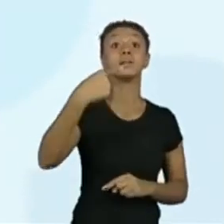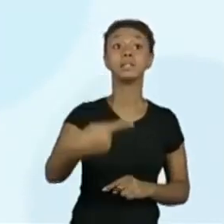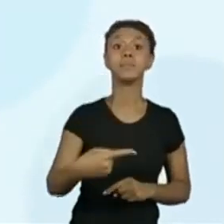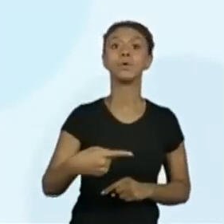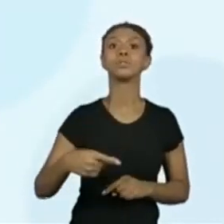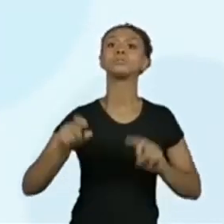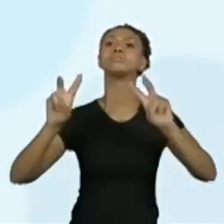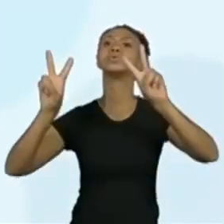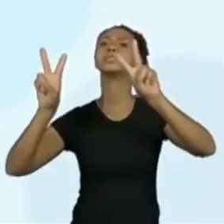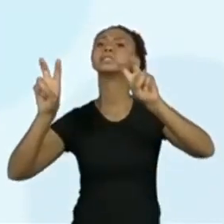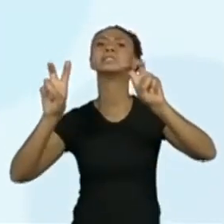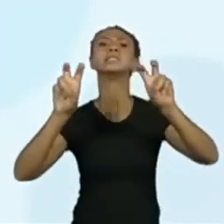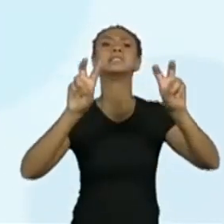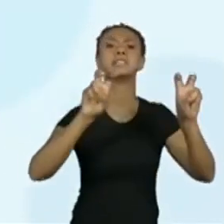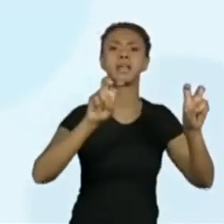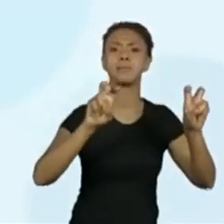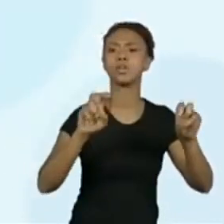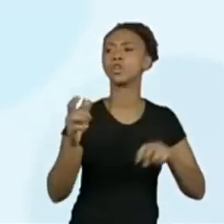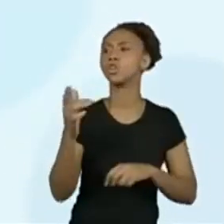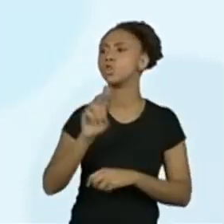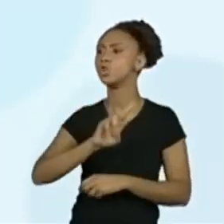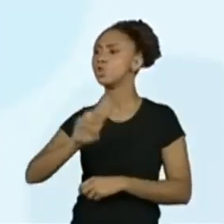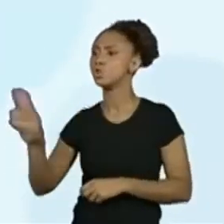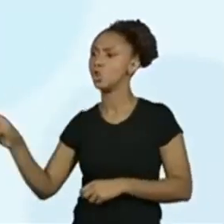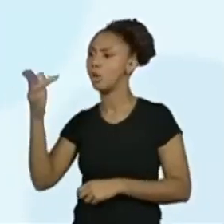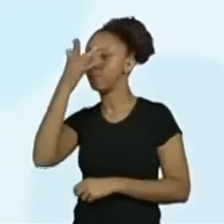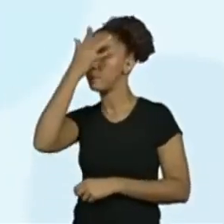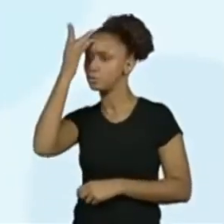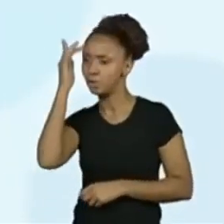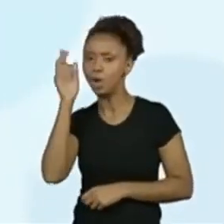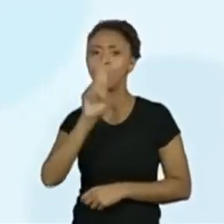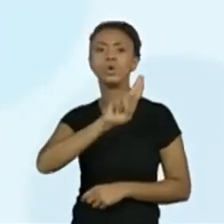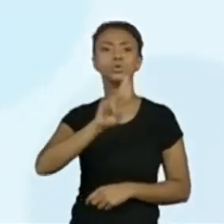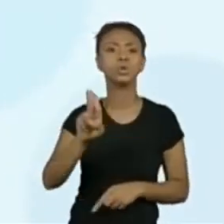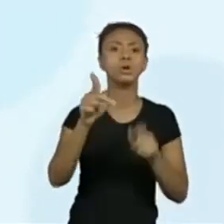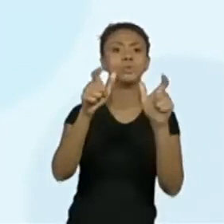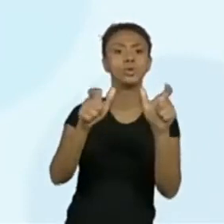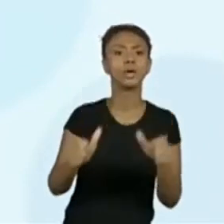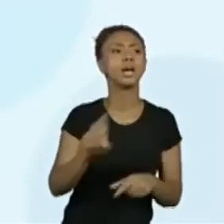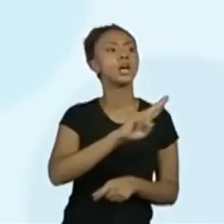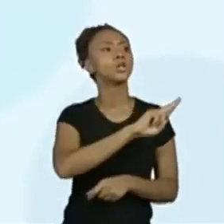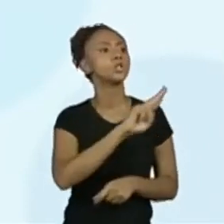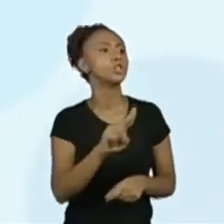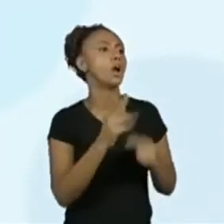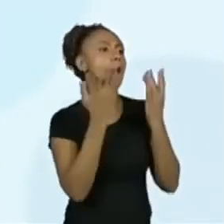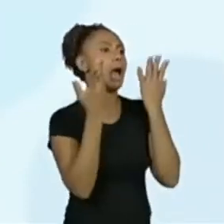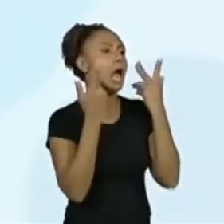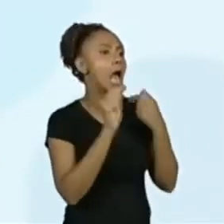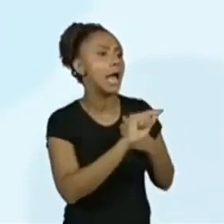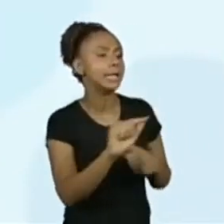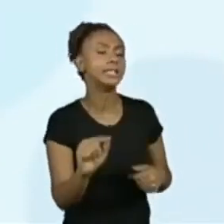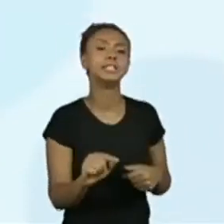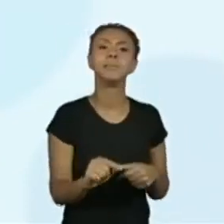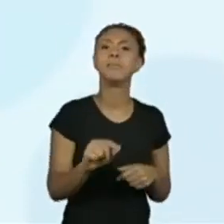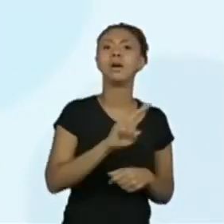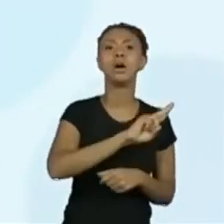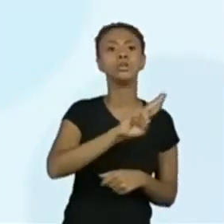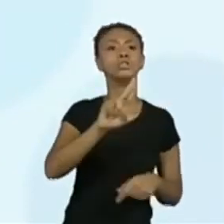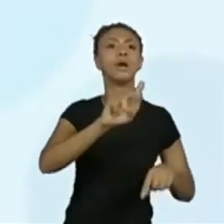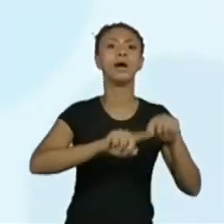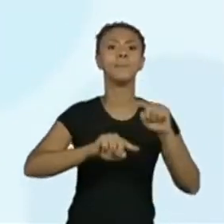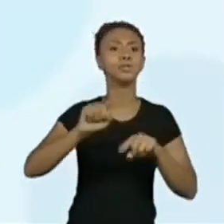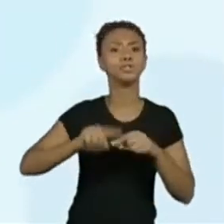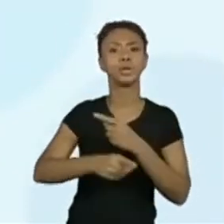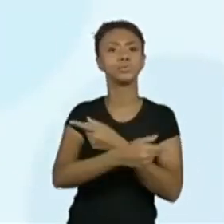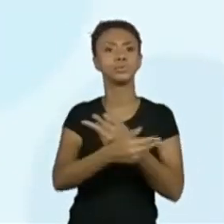vai ter nome de pessoas, de lugares, objetos, animais, certo? Escolher os tópicos. Escolher tópicos.